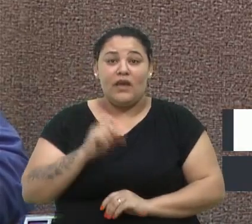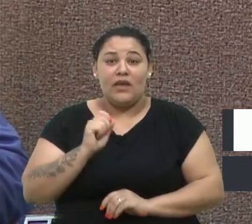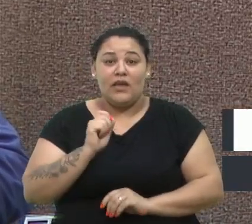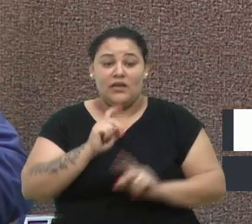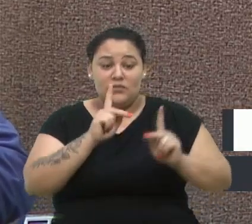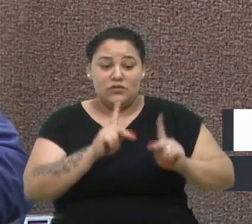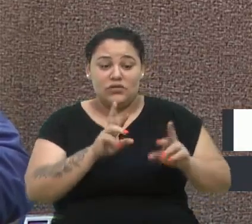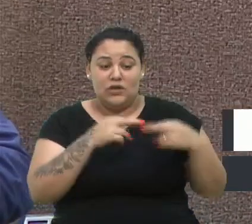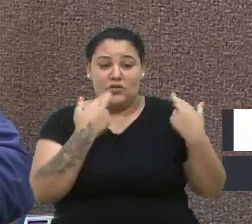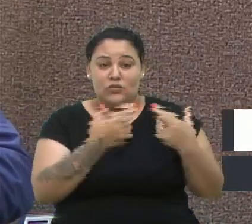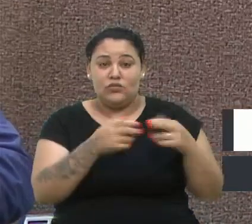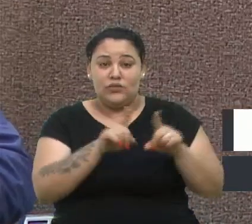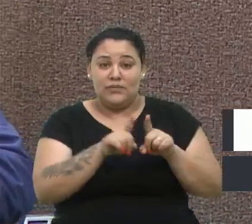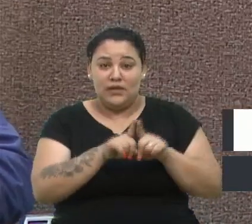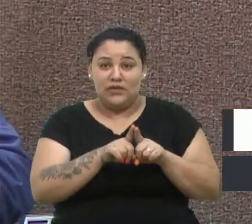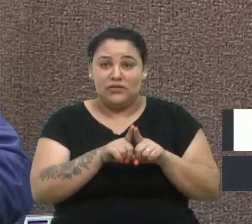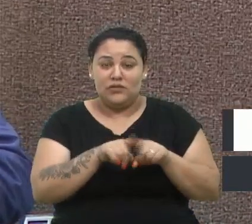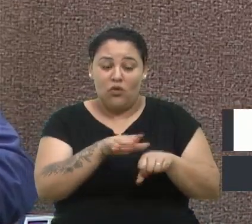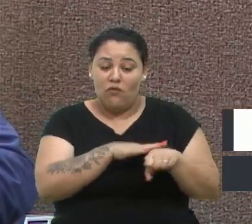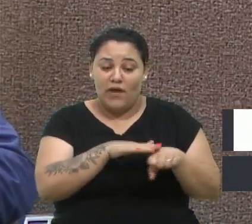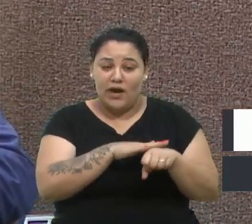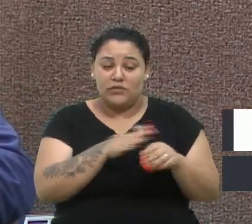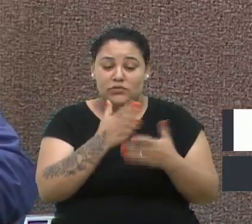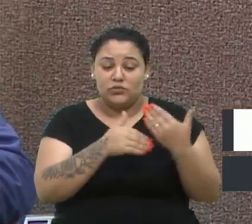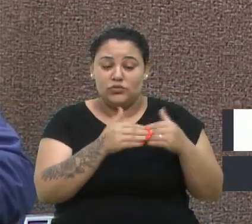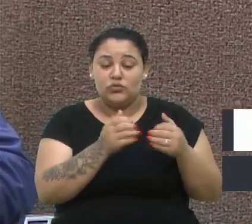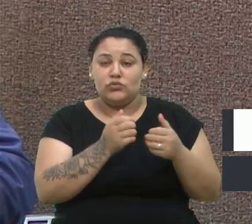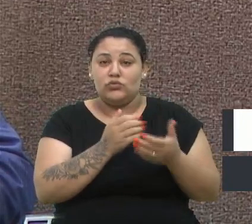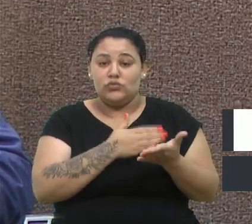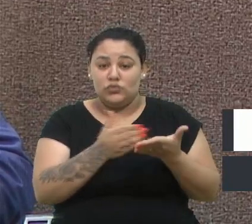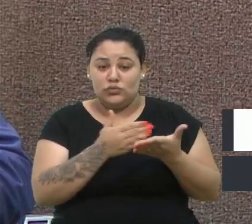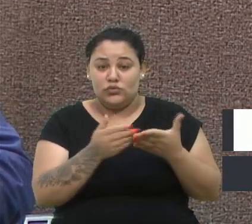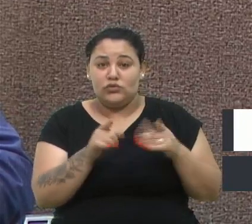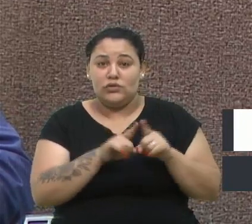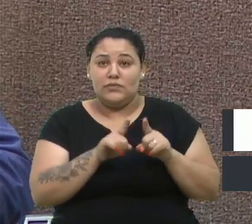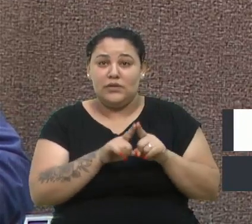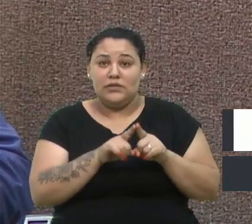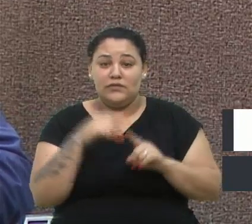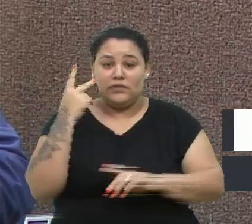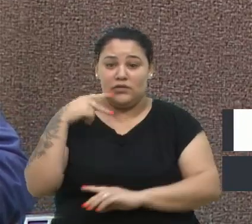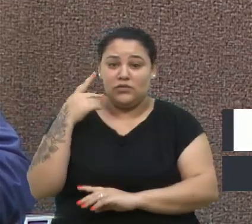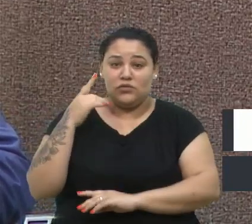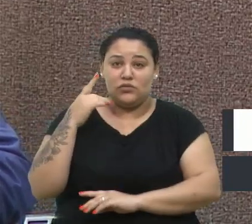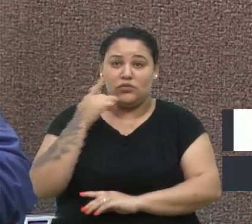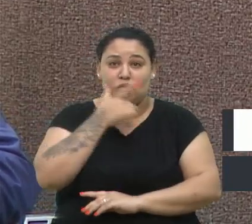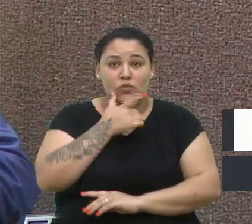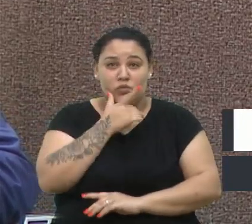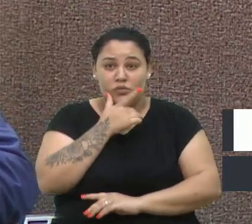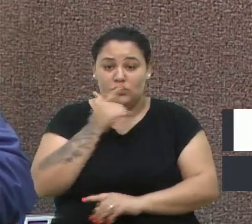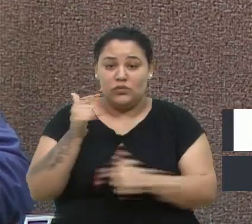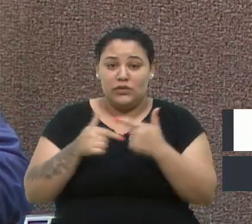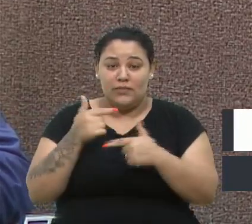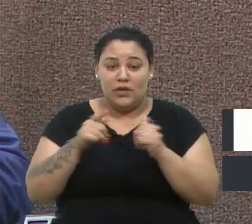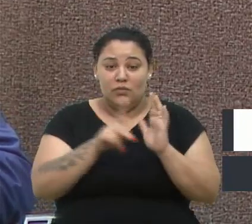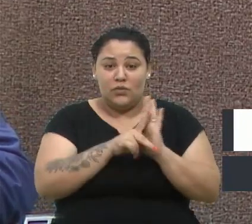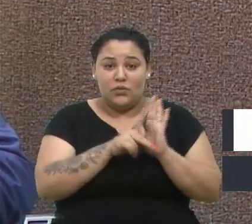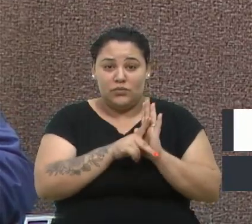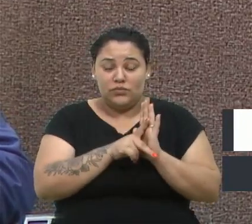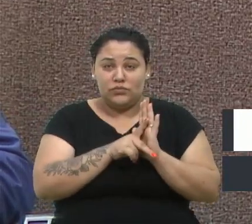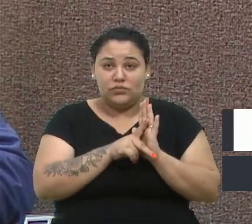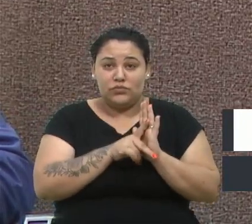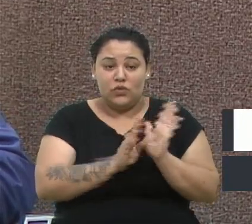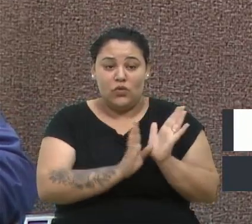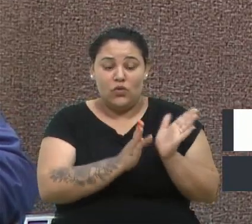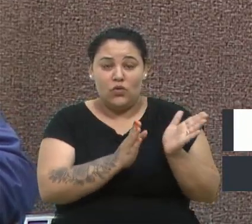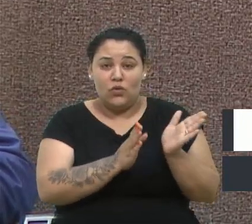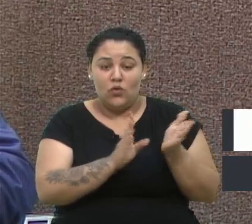que as pessoas conversem, e tudo isso começou, vereador Lucas, no trabalho do Conselho Local de Saúde.